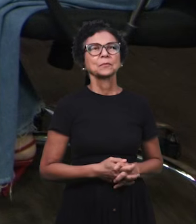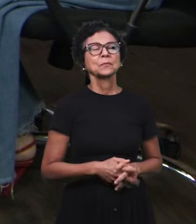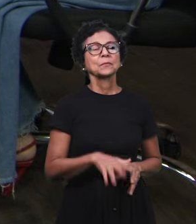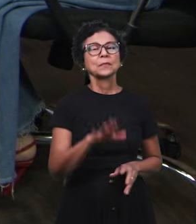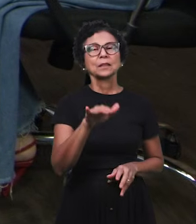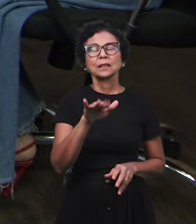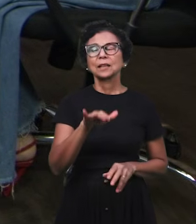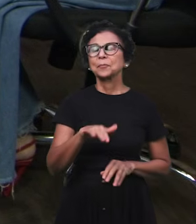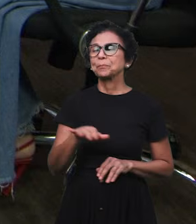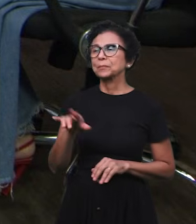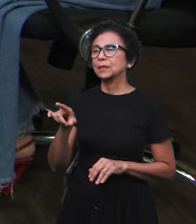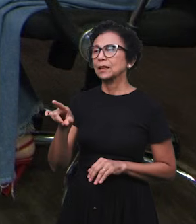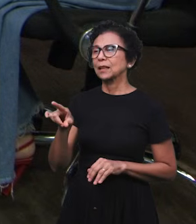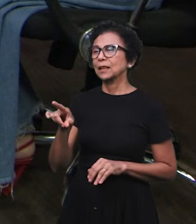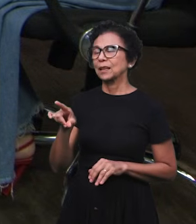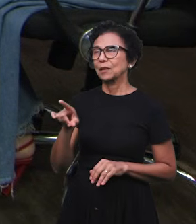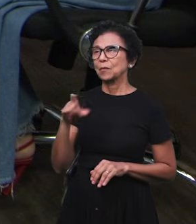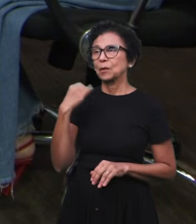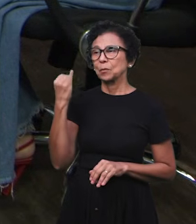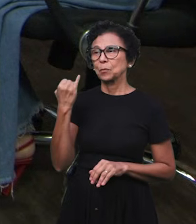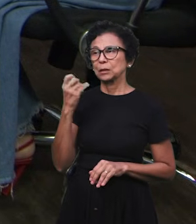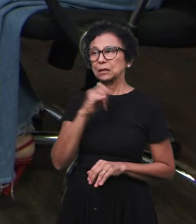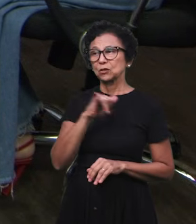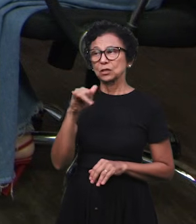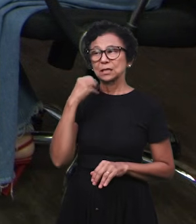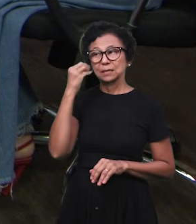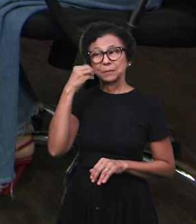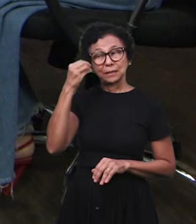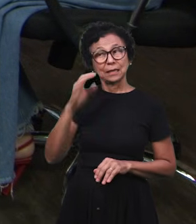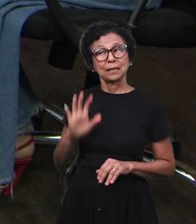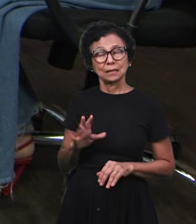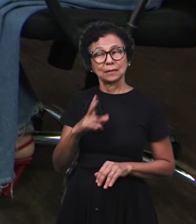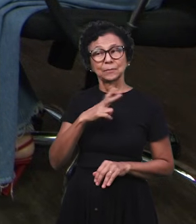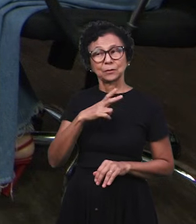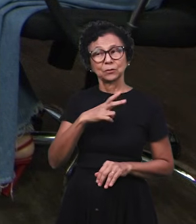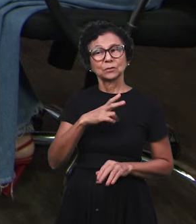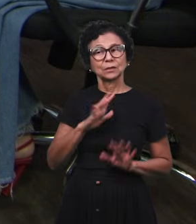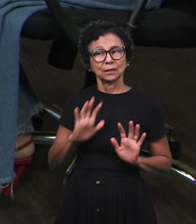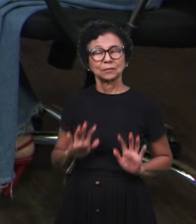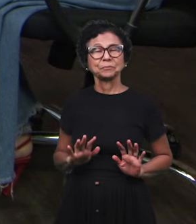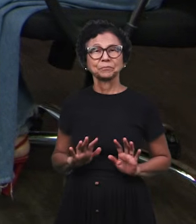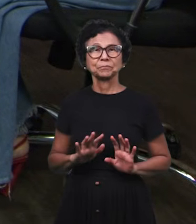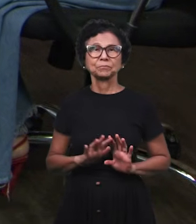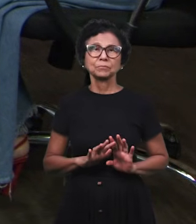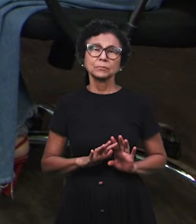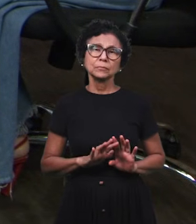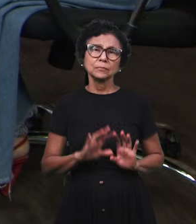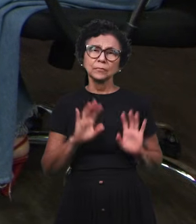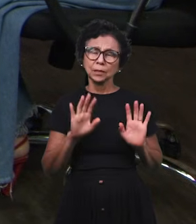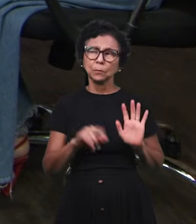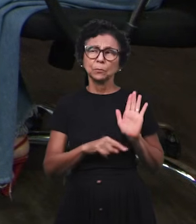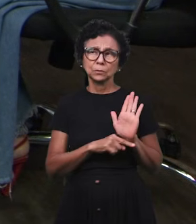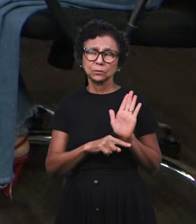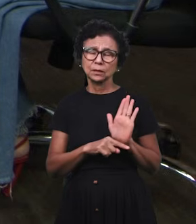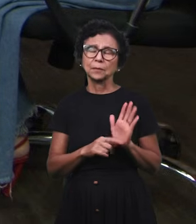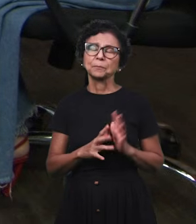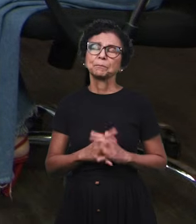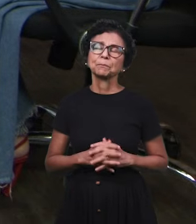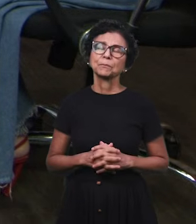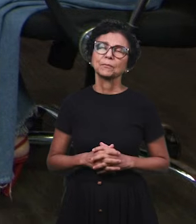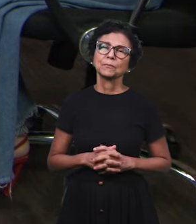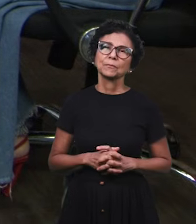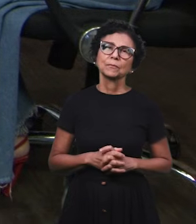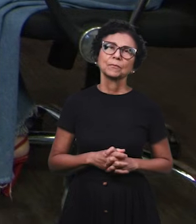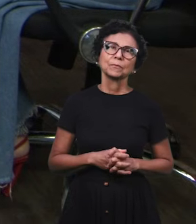é pertinente eu falar dessa outra experiência minha, mas que de repente vai ser uma bênção na vida de vocês. Até porque a gente está